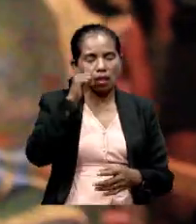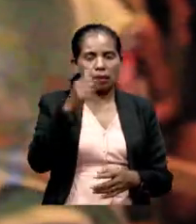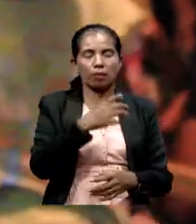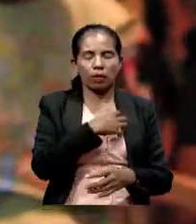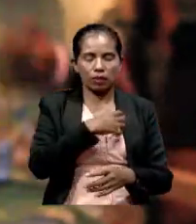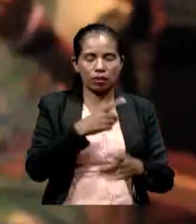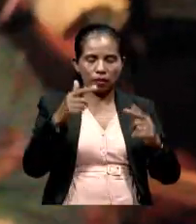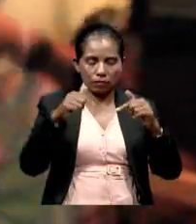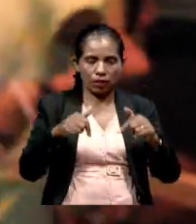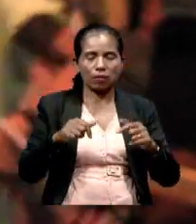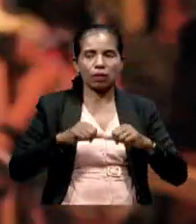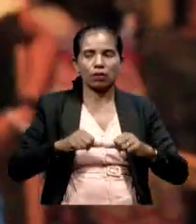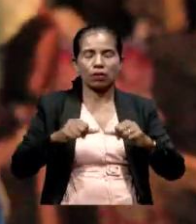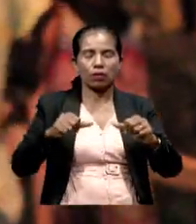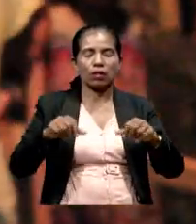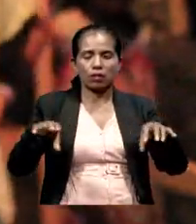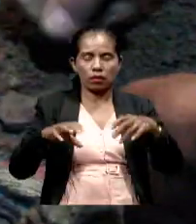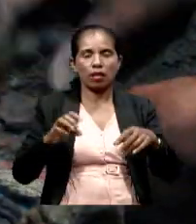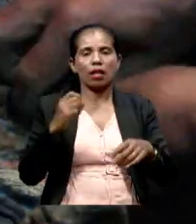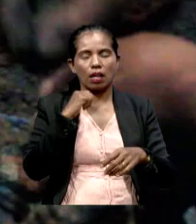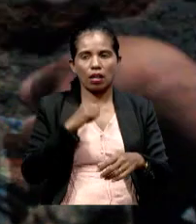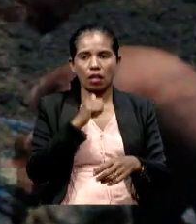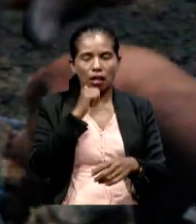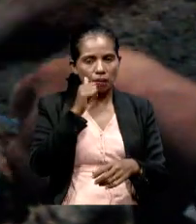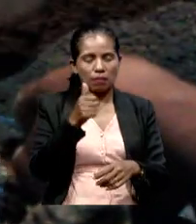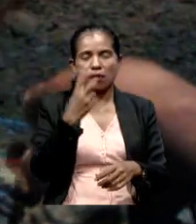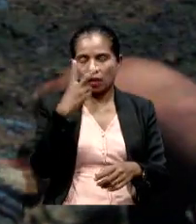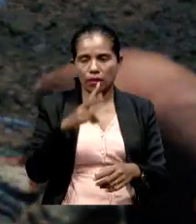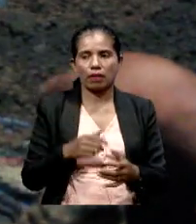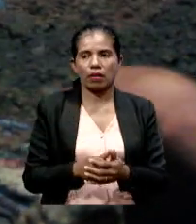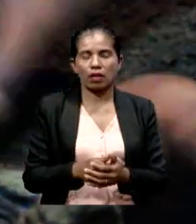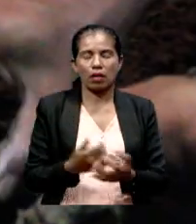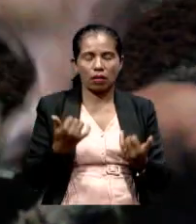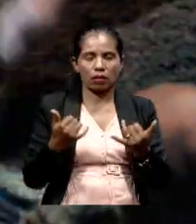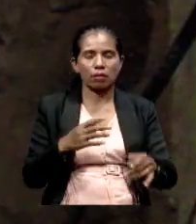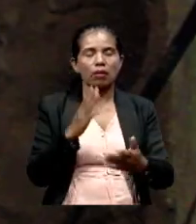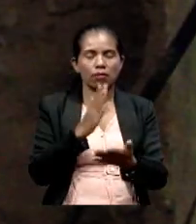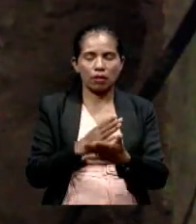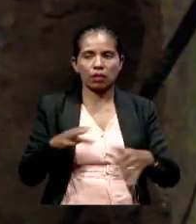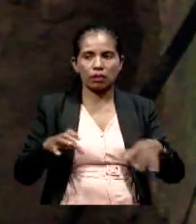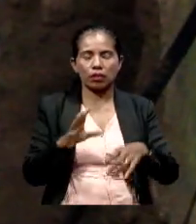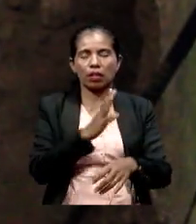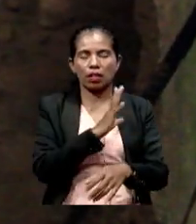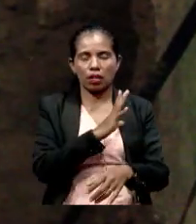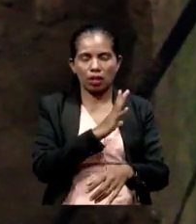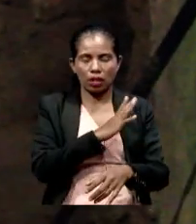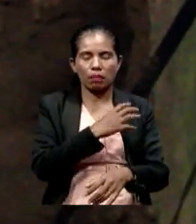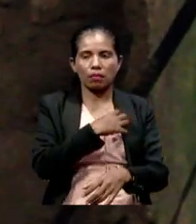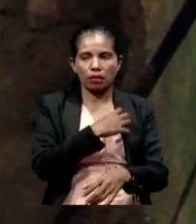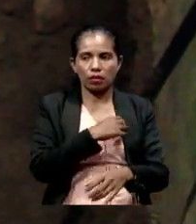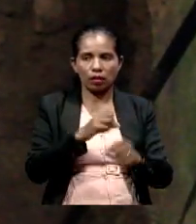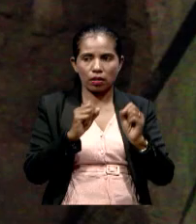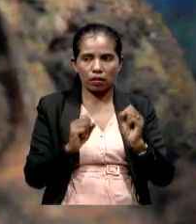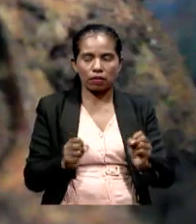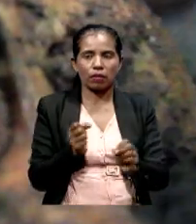a ser música lá, pois abam mac, hare, obrigado. Dadang ne badain sira para serviço provisório hode hein polícia forensik atu ne